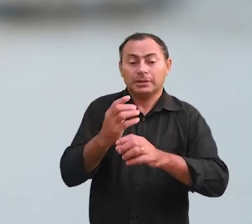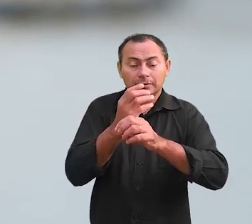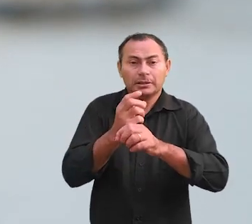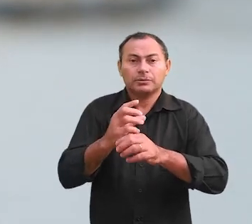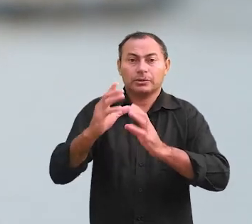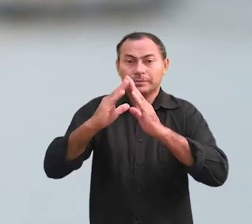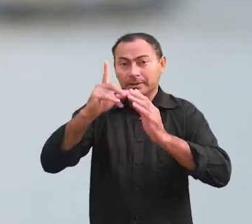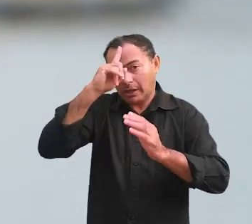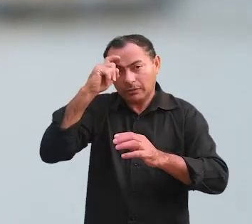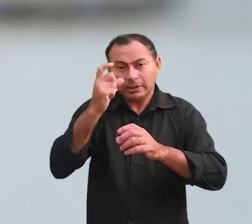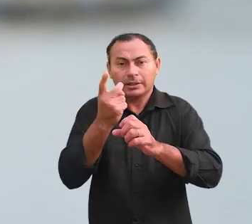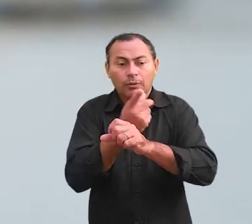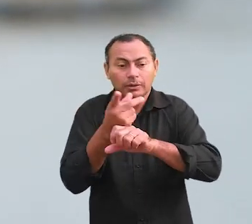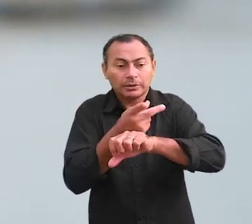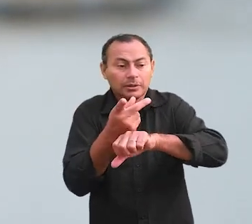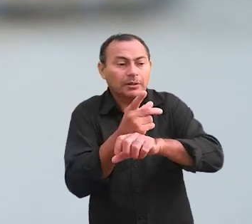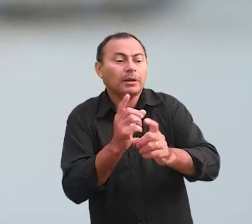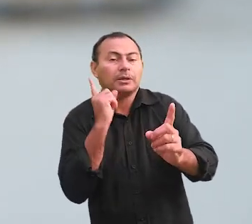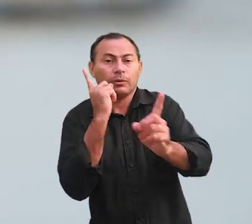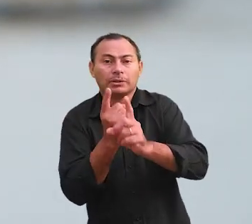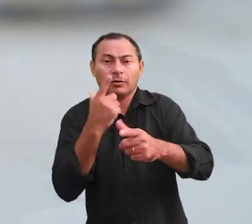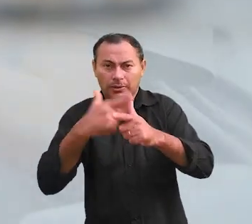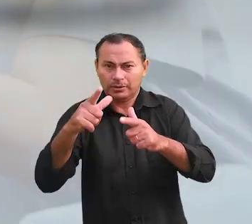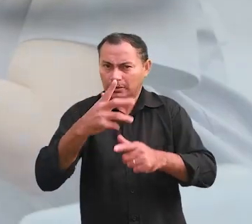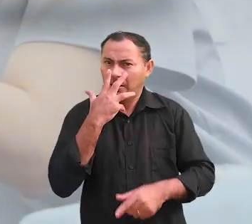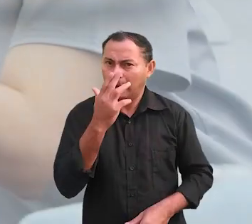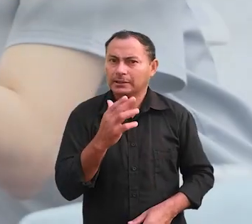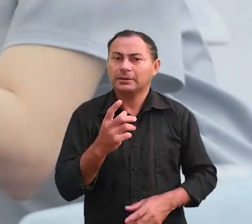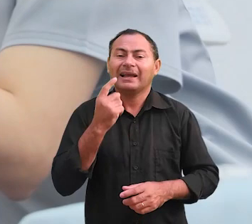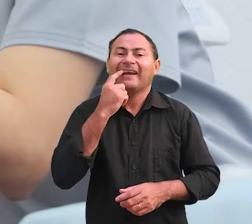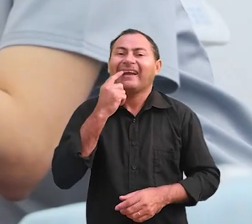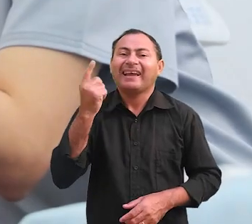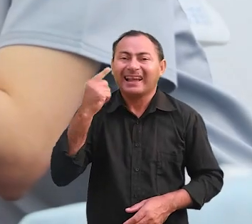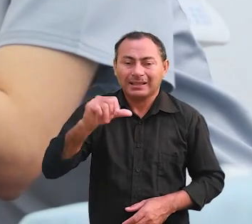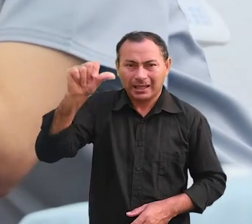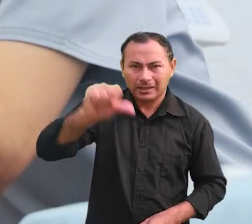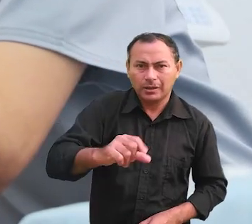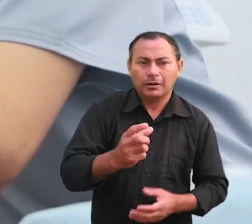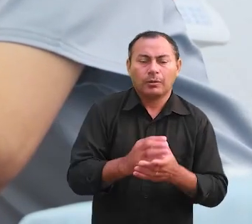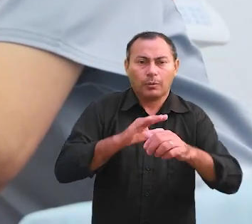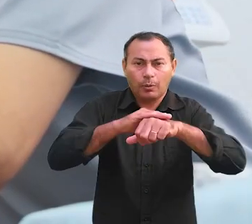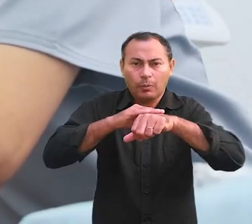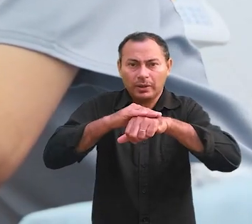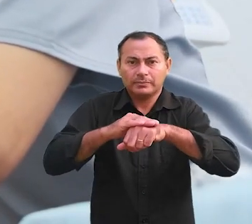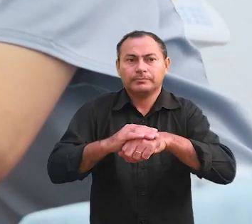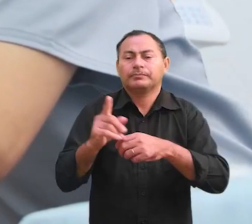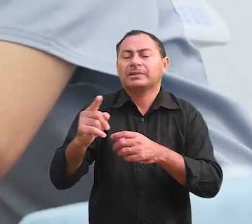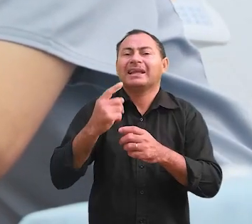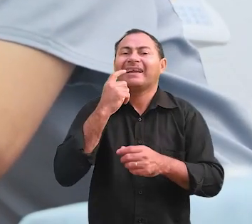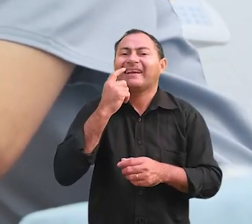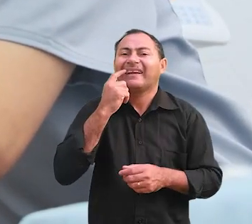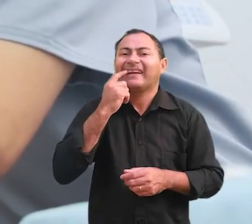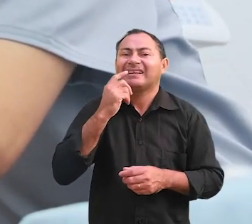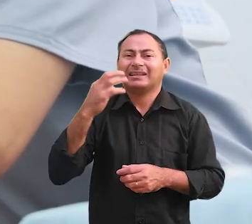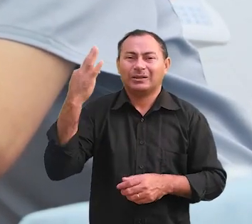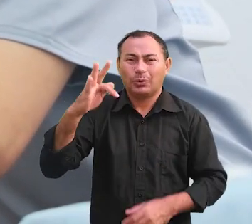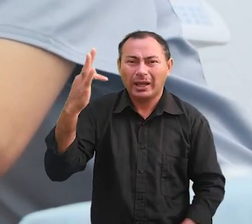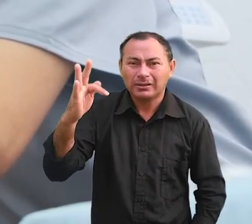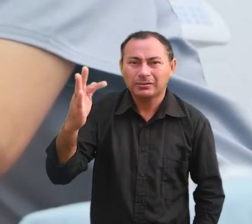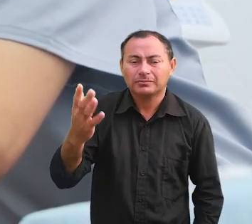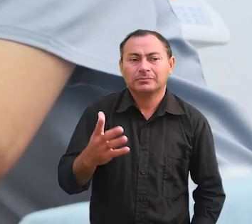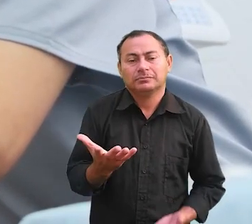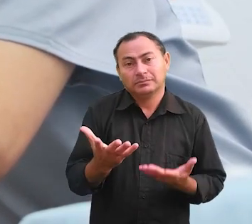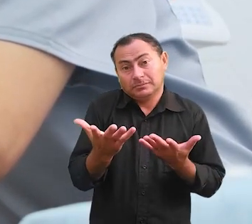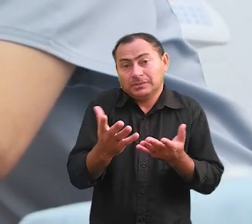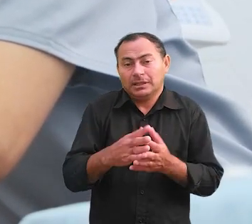está lá eles estão tentando achar o problema você não acha que o dentista é negativo quando conversa sobre aquele dente que